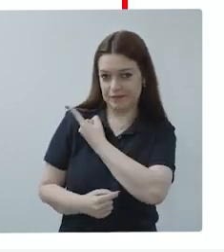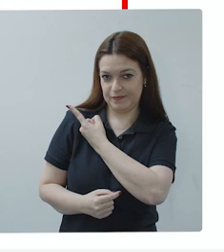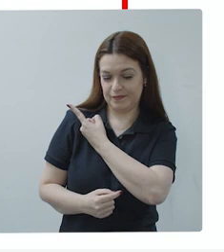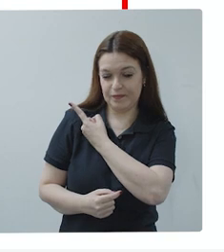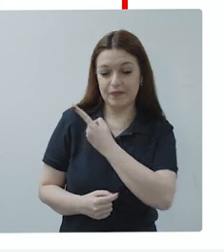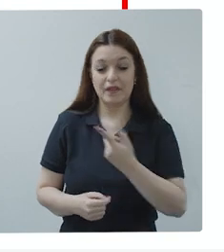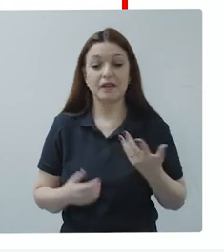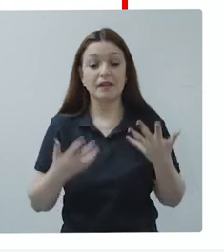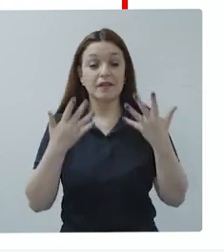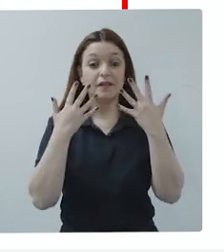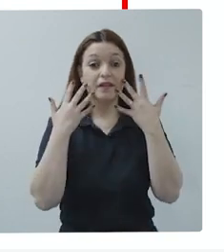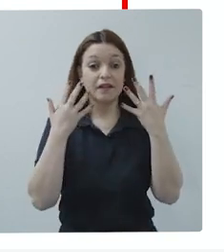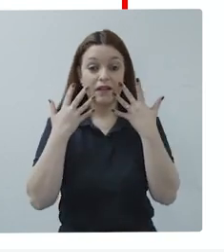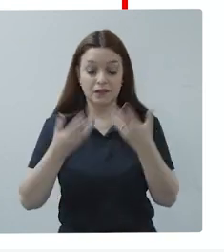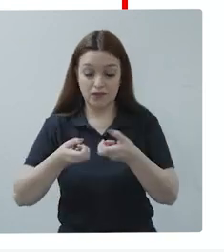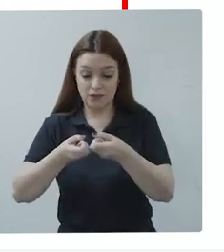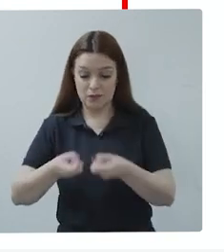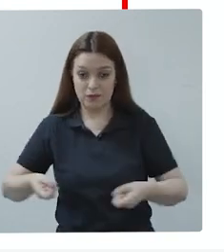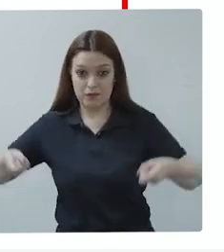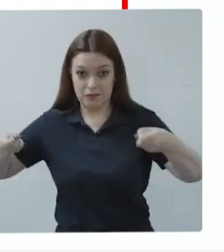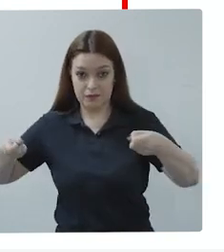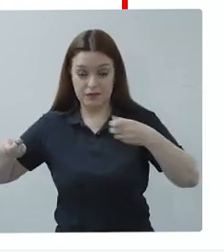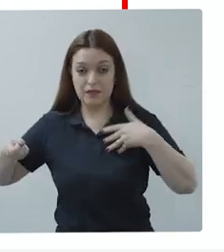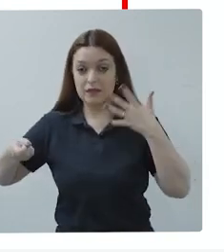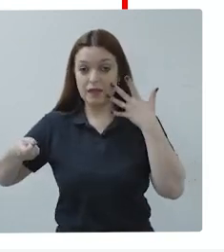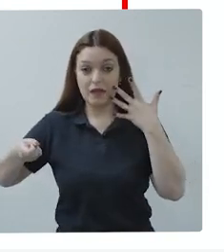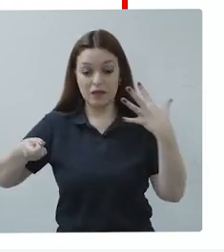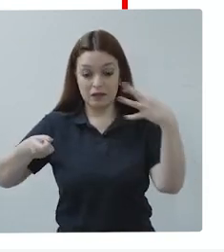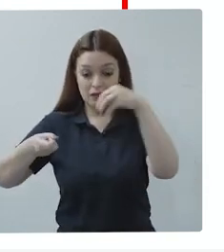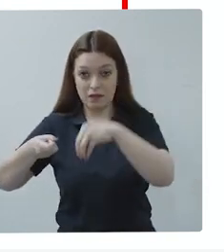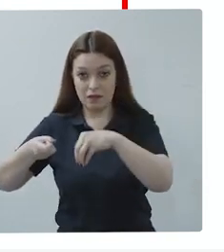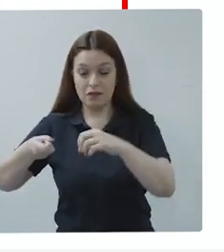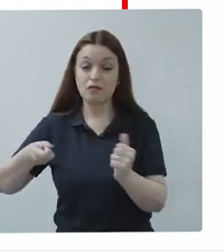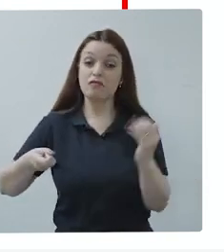gato está dentro ou fora do cesto?